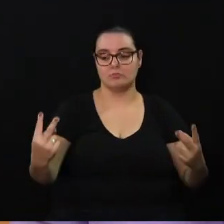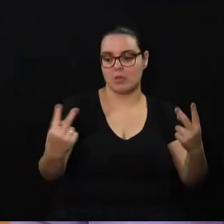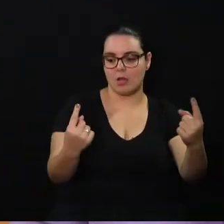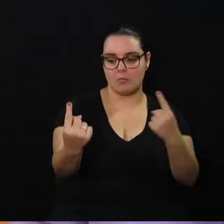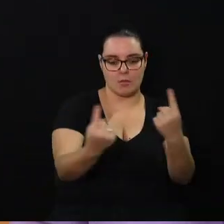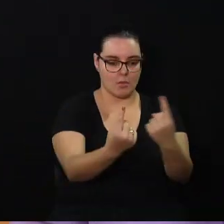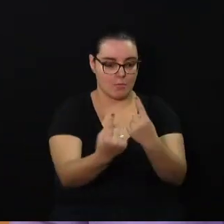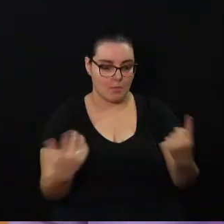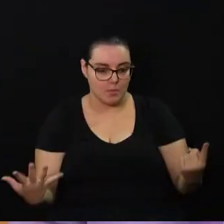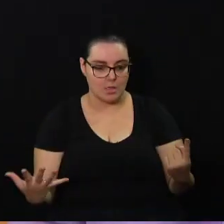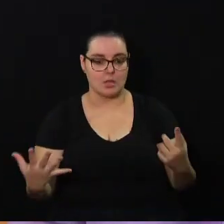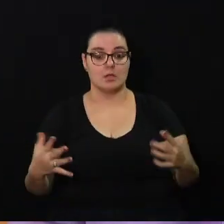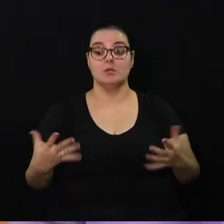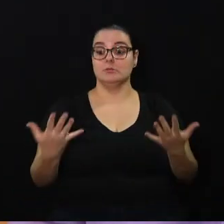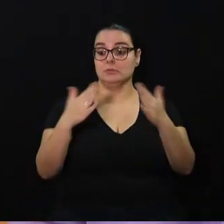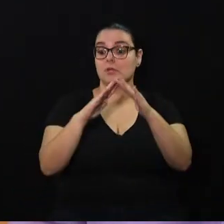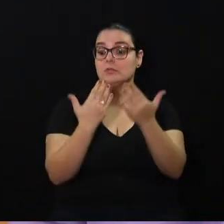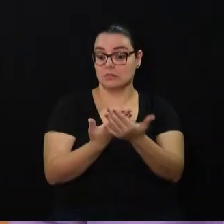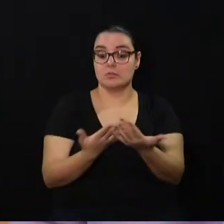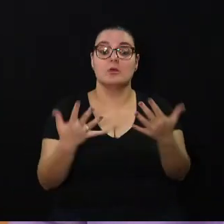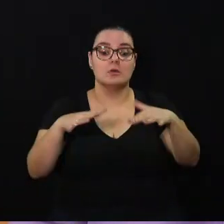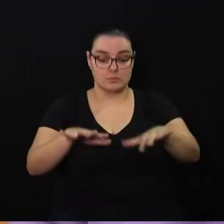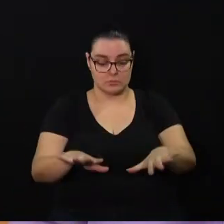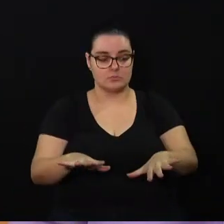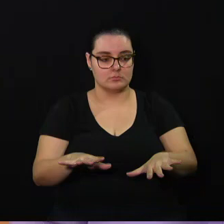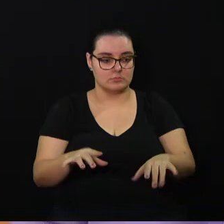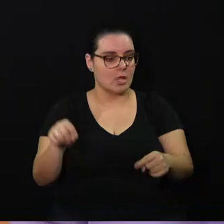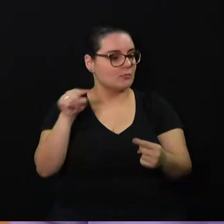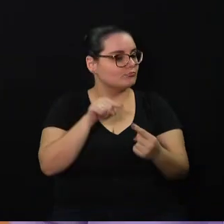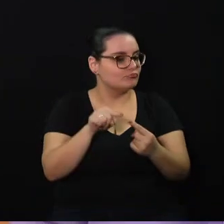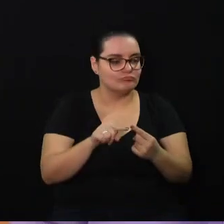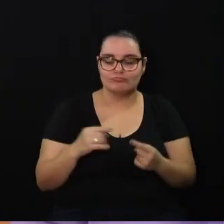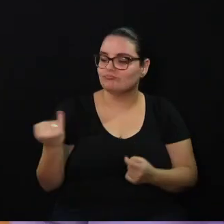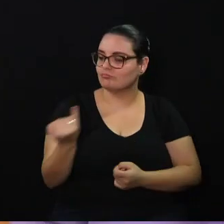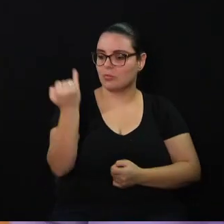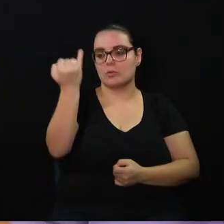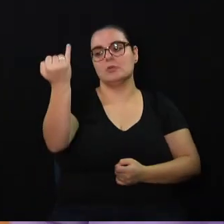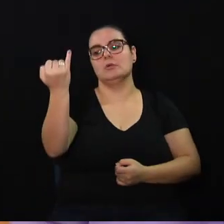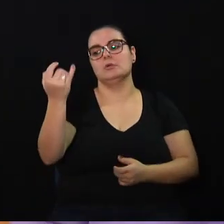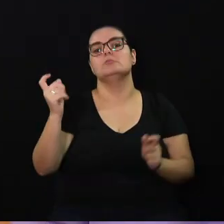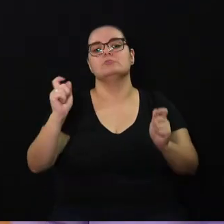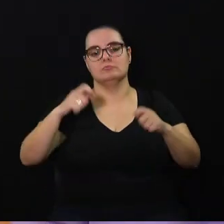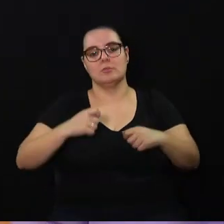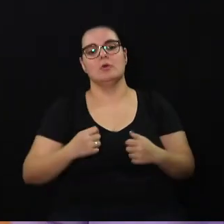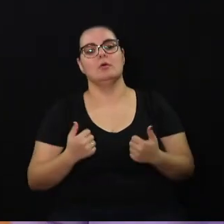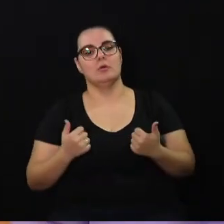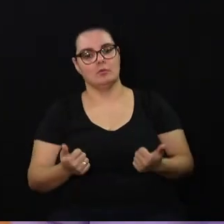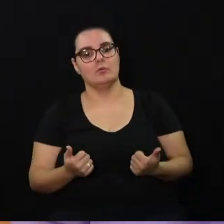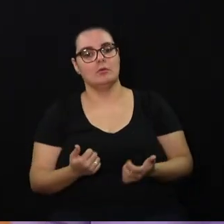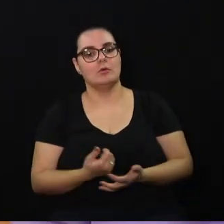inclusiva eu acho que isso é um ponto super forte e de novo e falar que a gente acredita muito